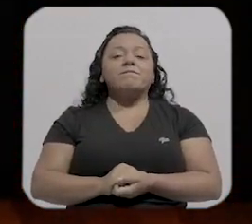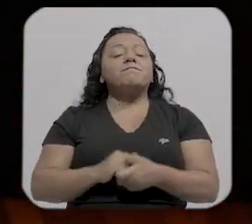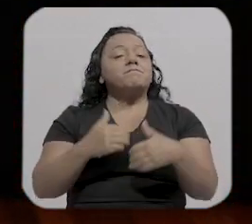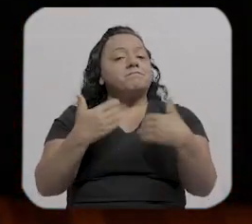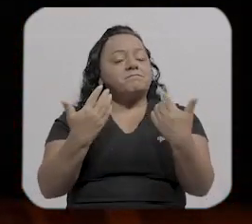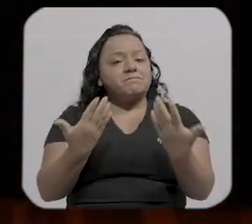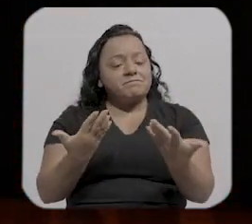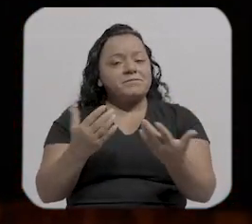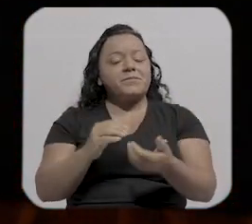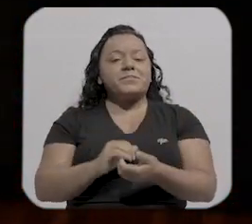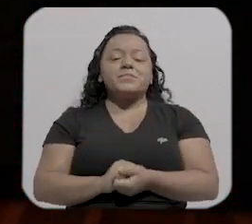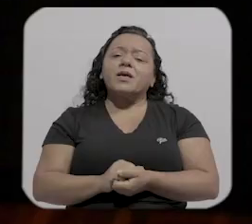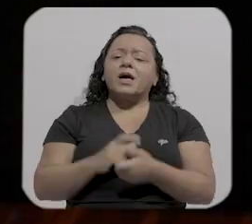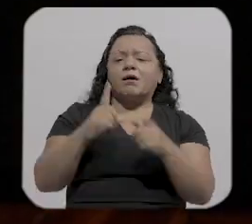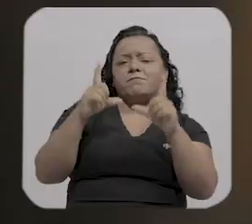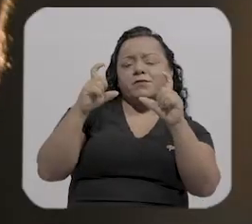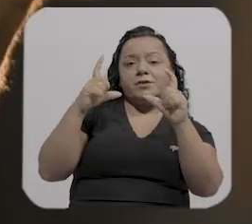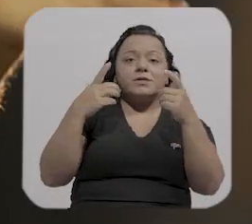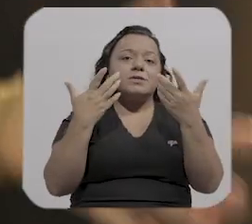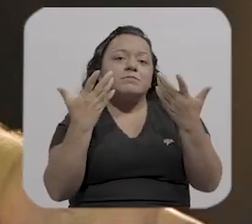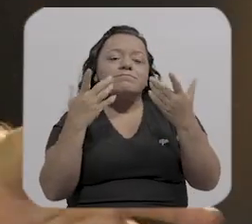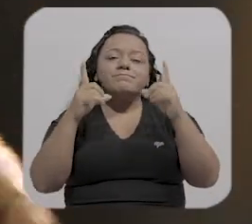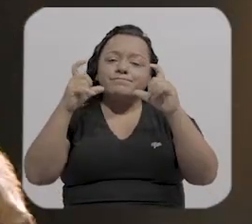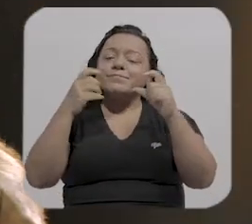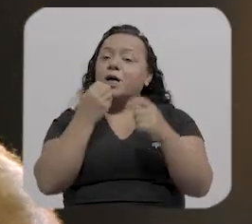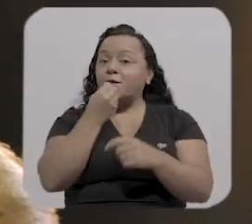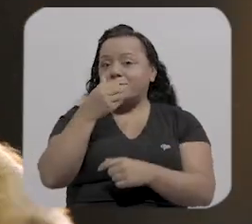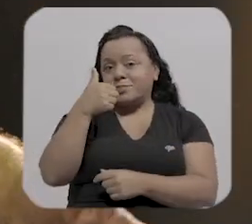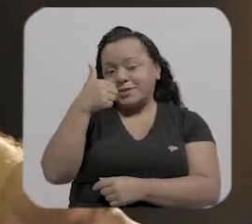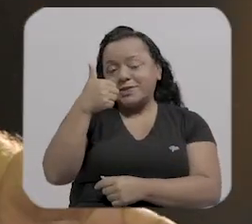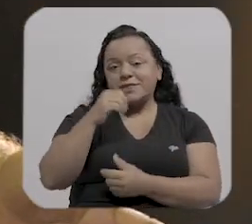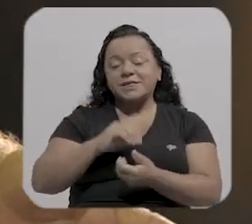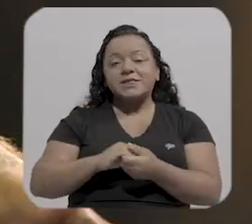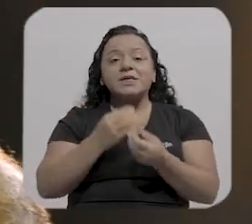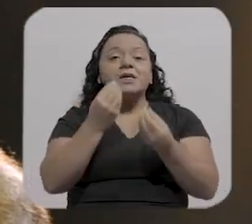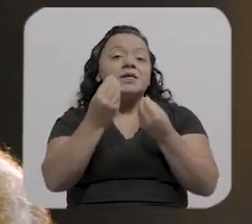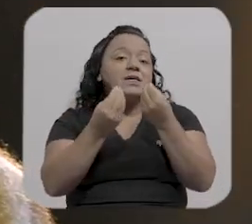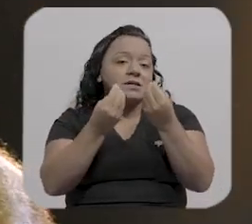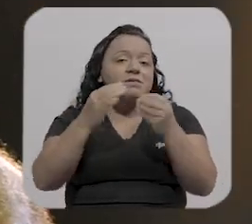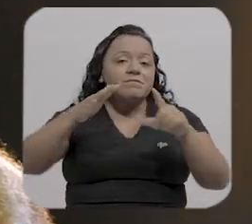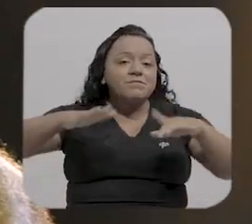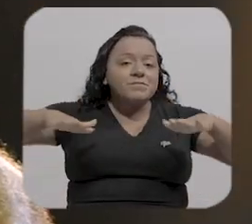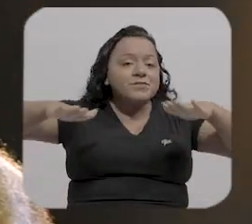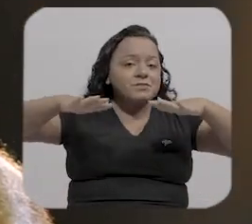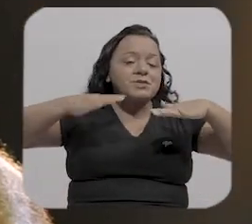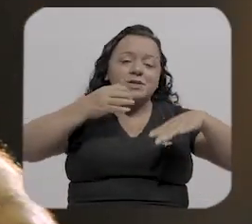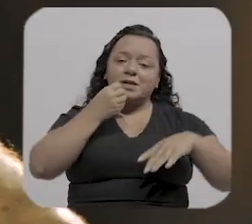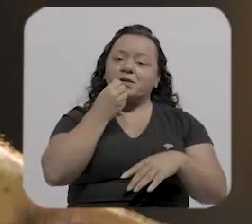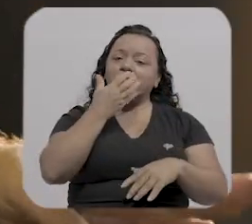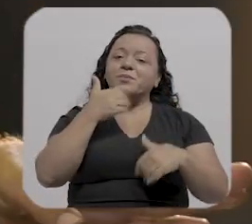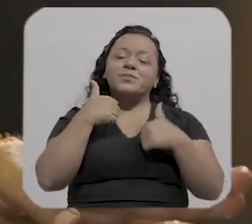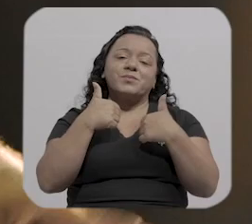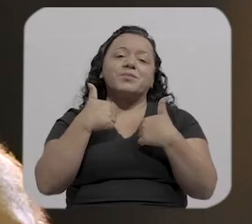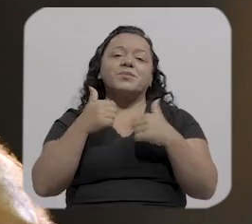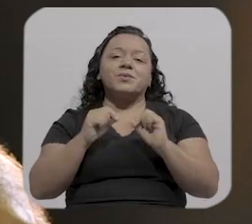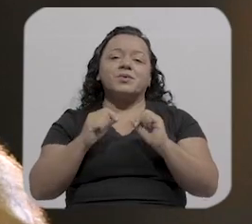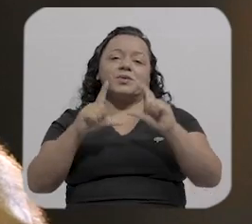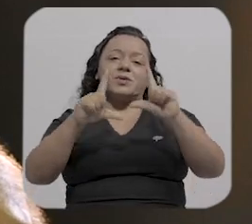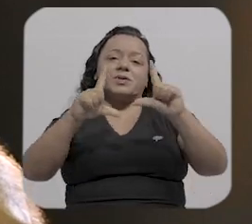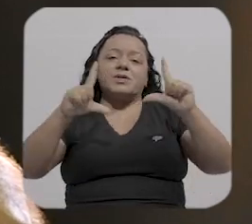foto aqui, tudo bem, faça. Não, tem situações boas para isso, né? Um registro, tal, um familiar, pode ser,